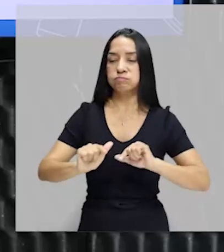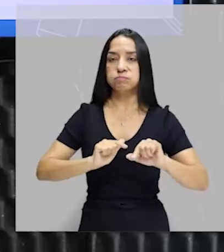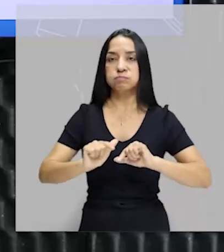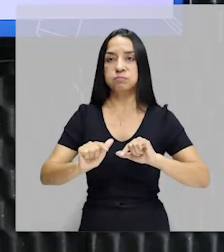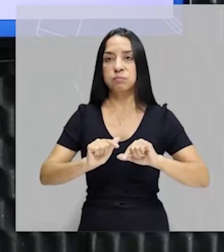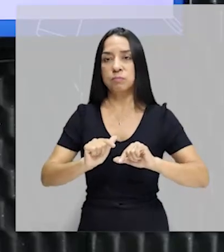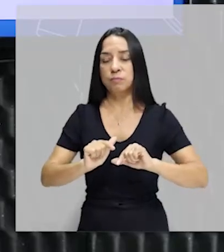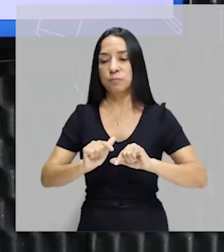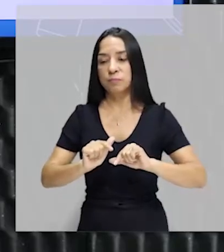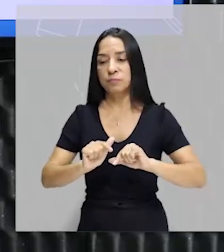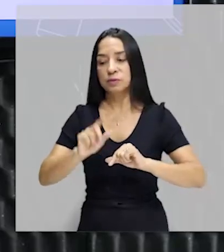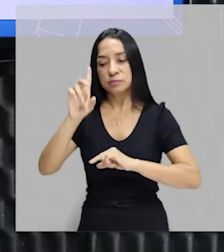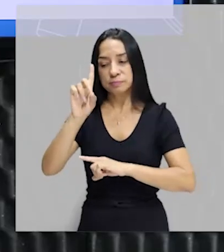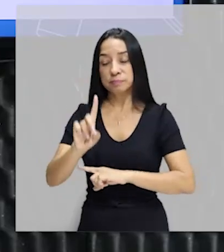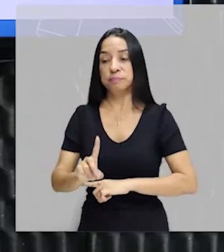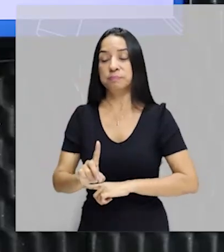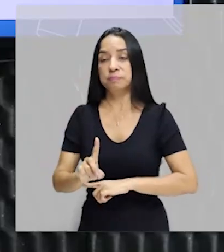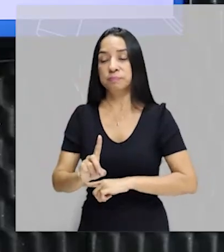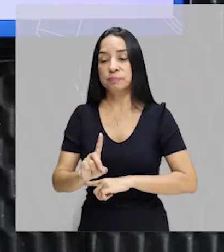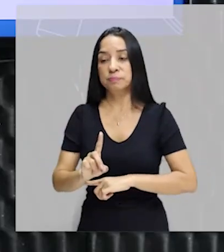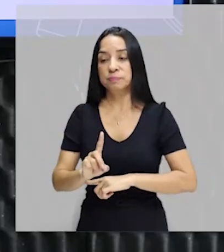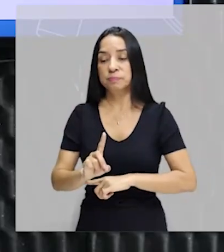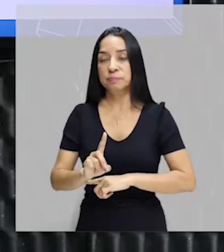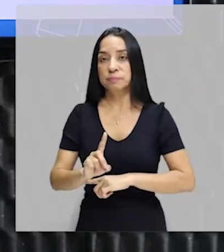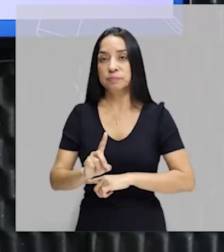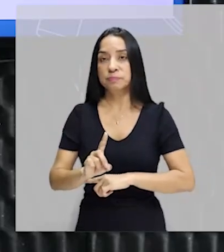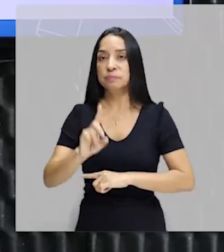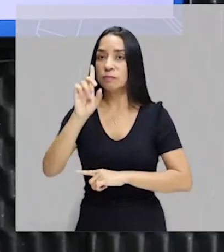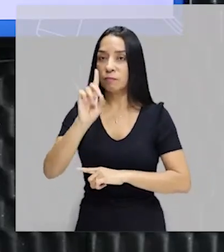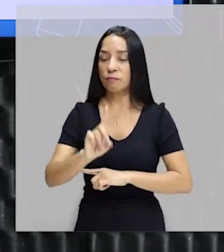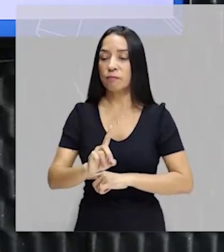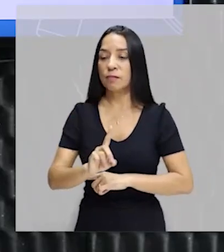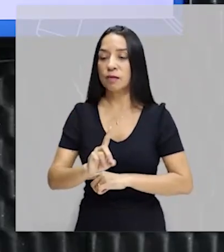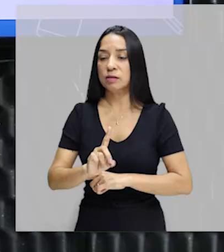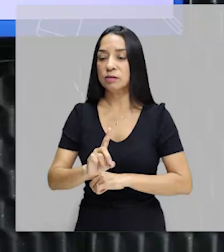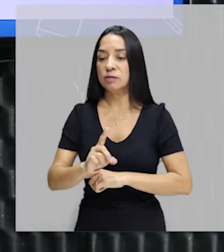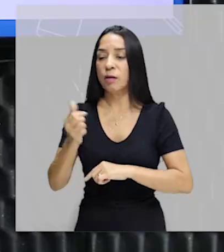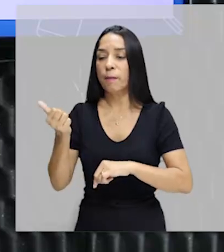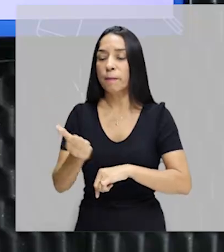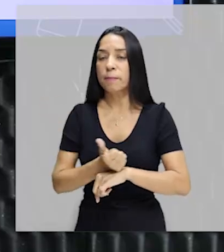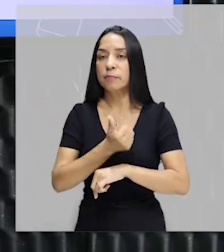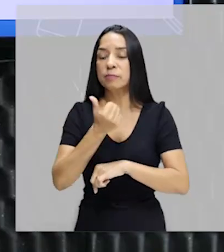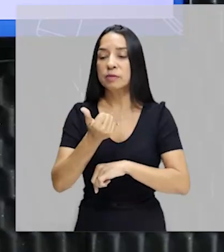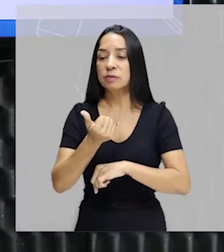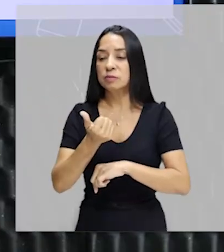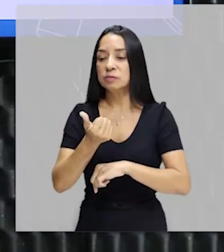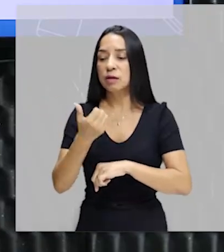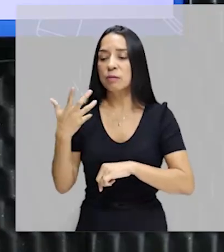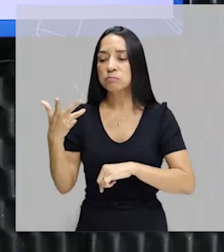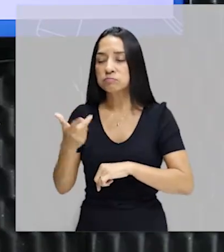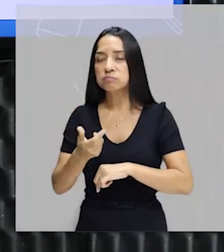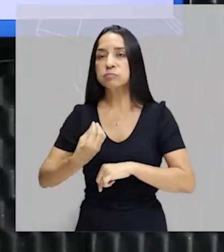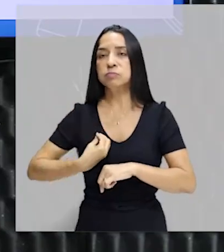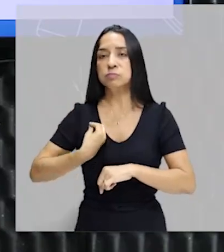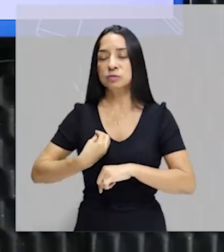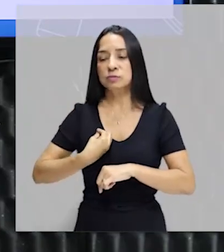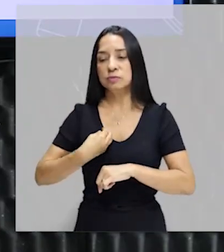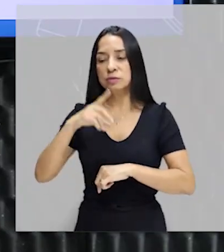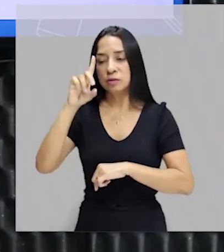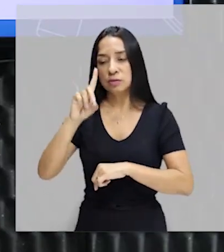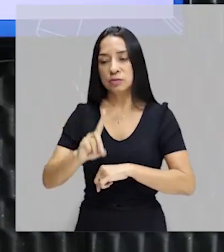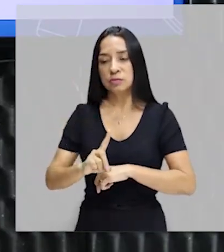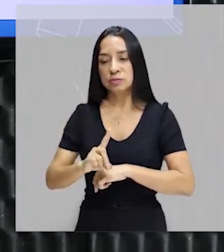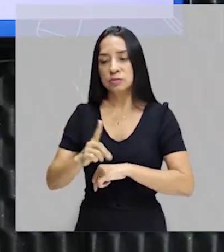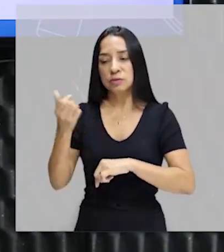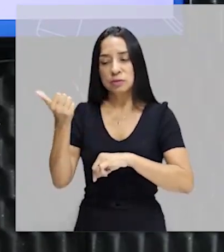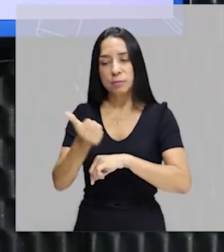trabalhadores pelos seus direitos, por direitos a melhorar a sua qualidade de vida, por direito a